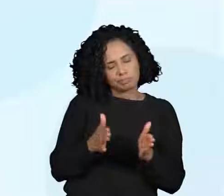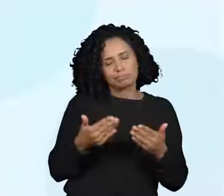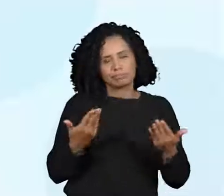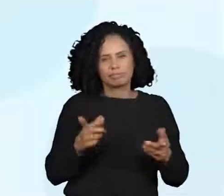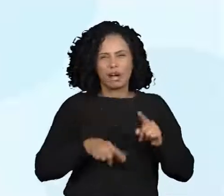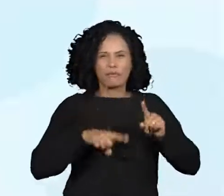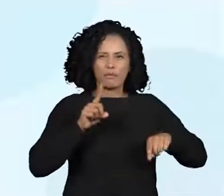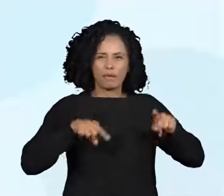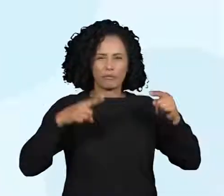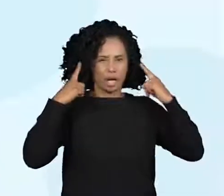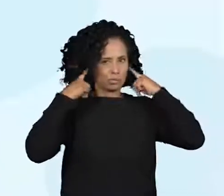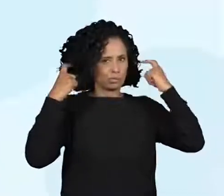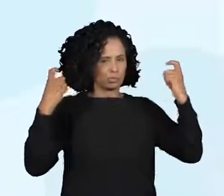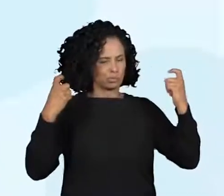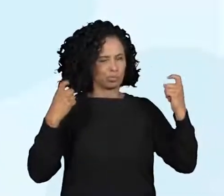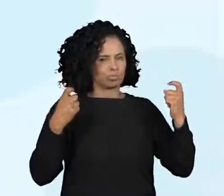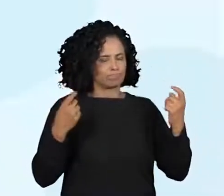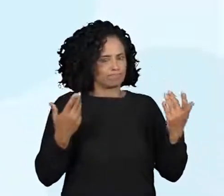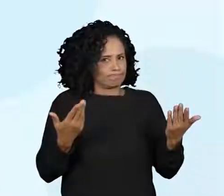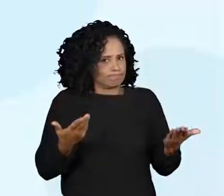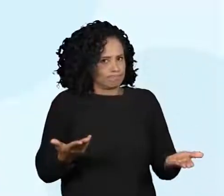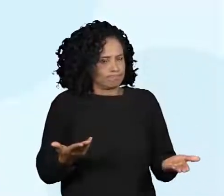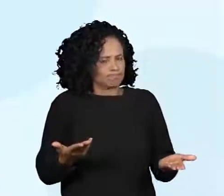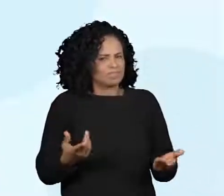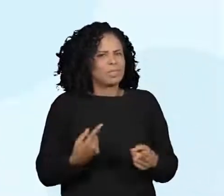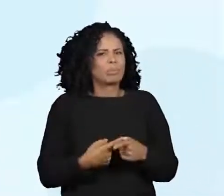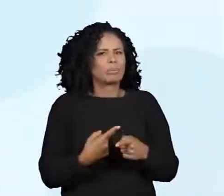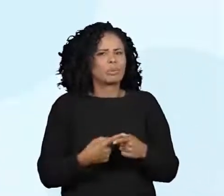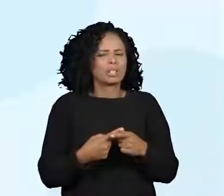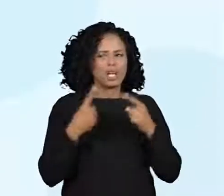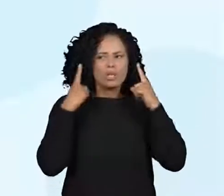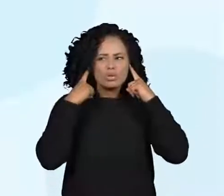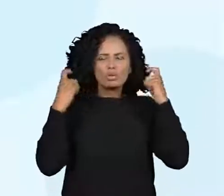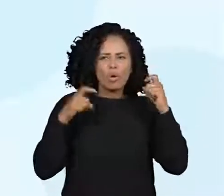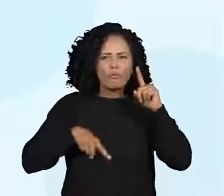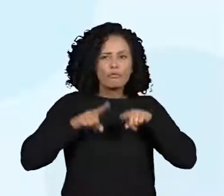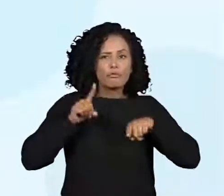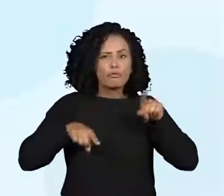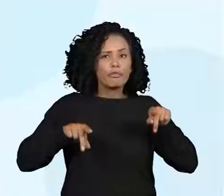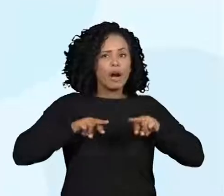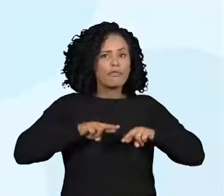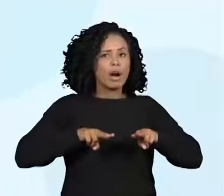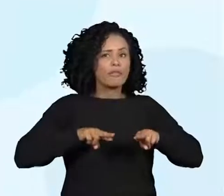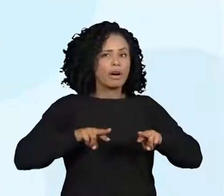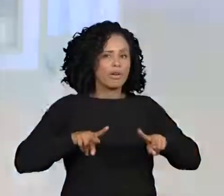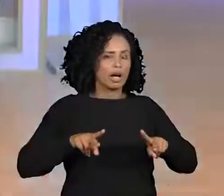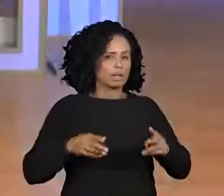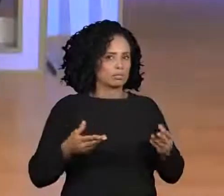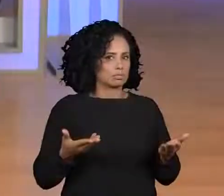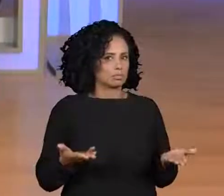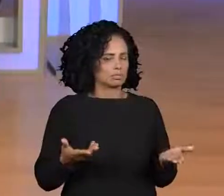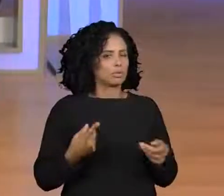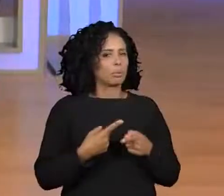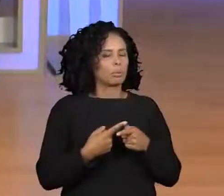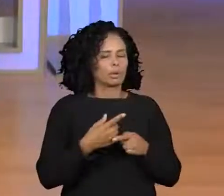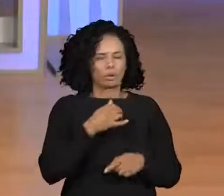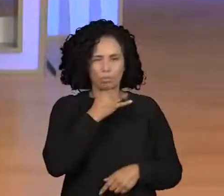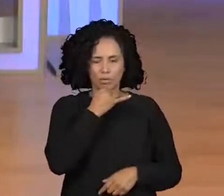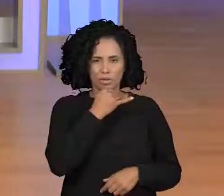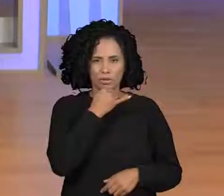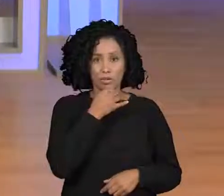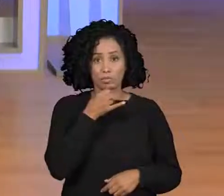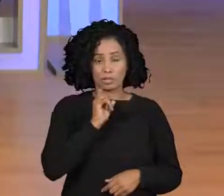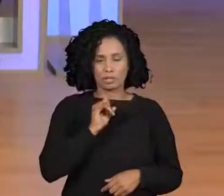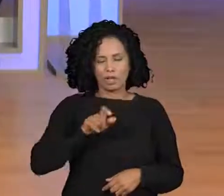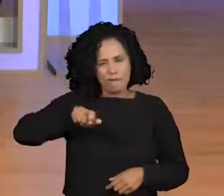Por que sempre tem essas infinitas variações? Porque não é só não é um grave, por exemplo, na